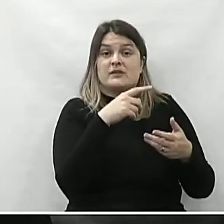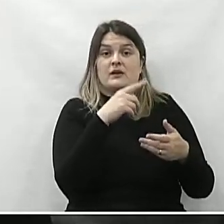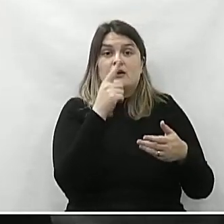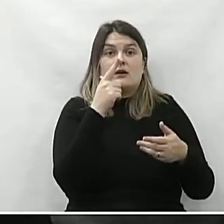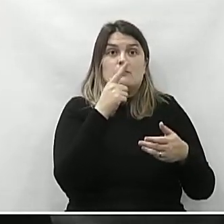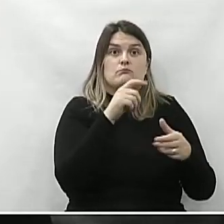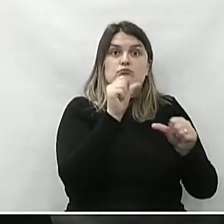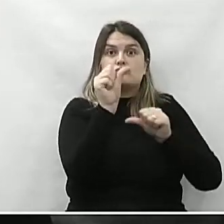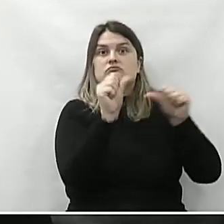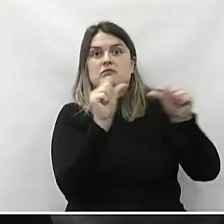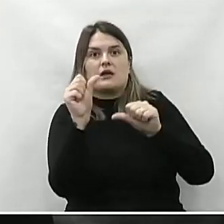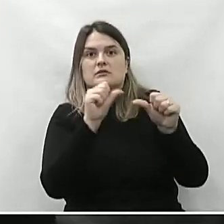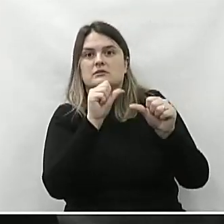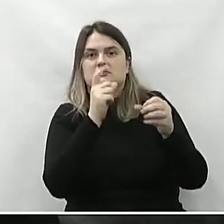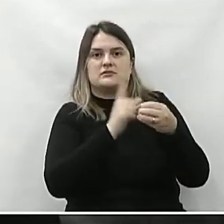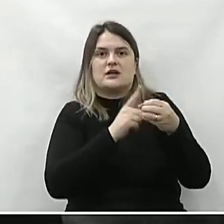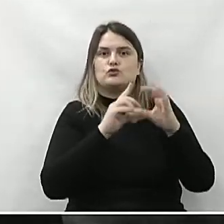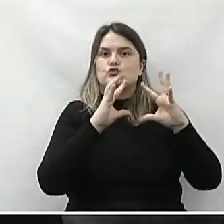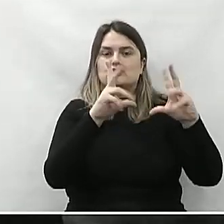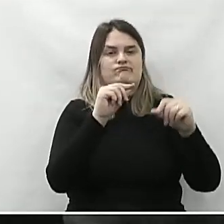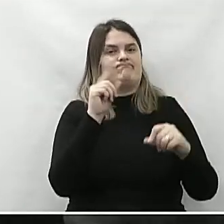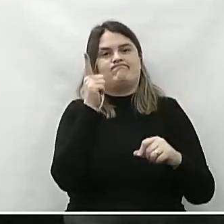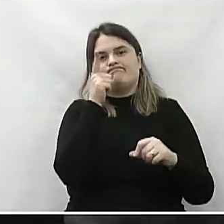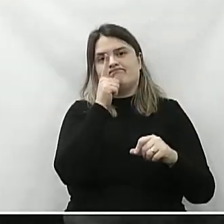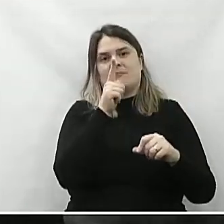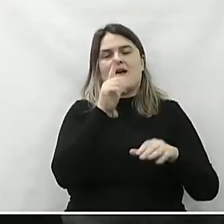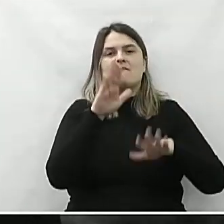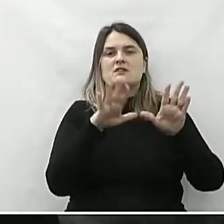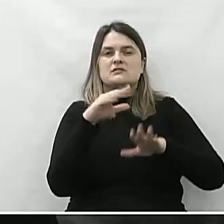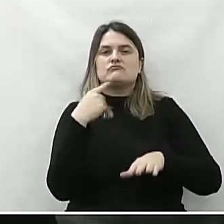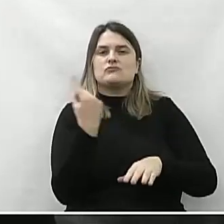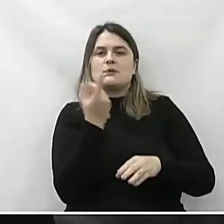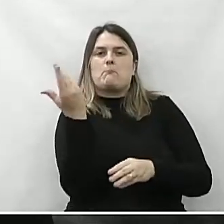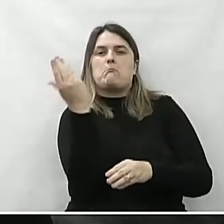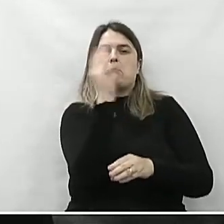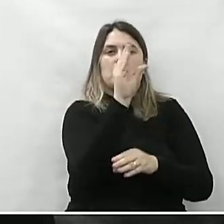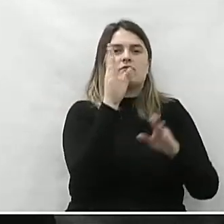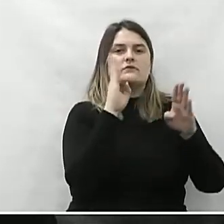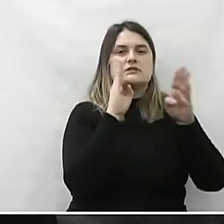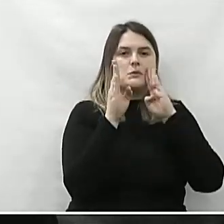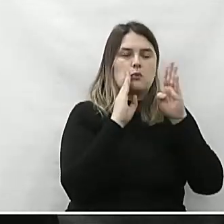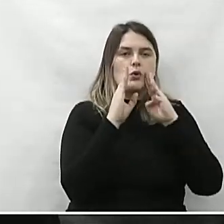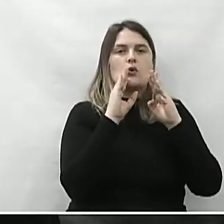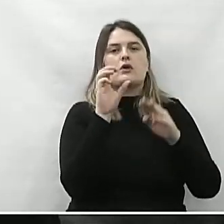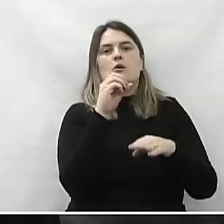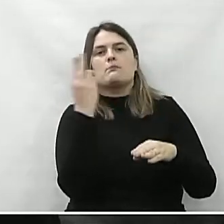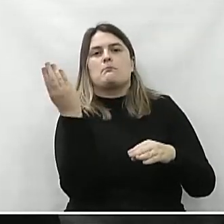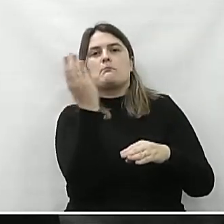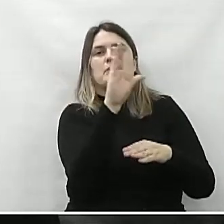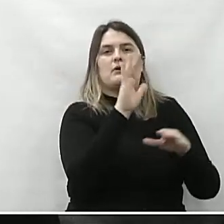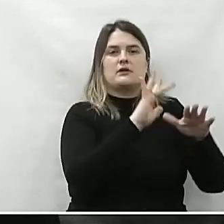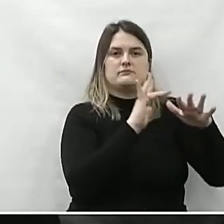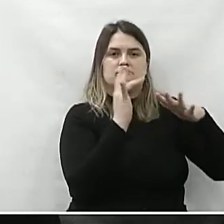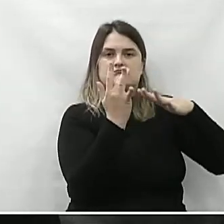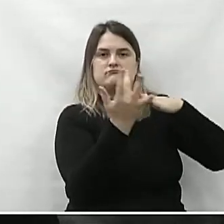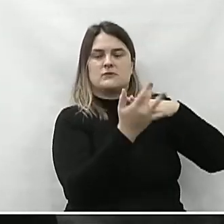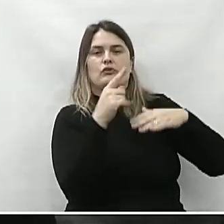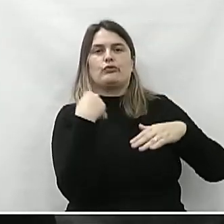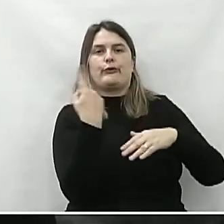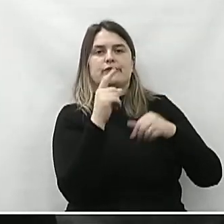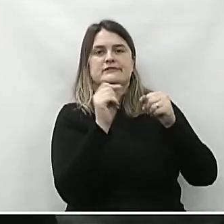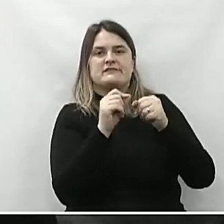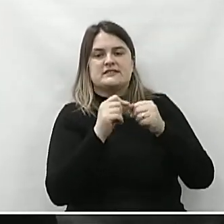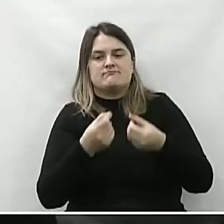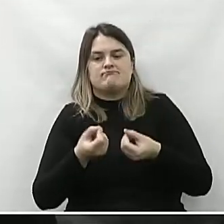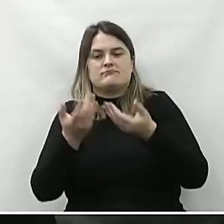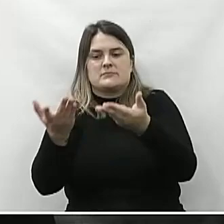outra Mudar toda a cidade às vezes quando a gente posta no Facebook né posso nas redes sociais aí que a gente tá fazendo